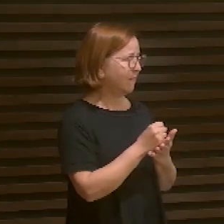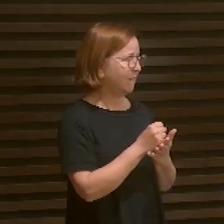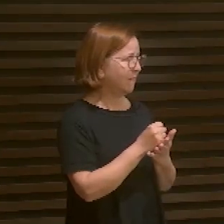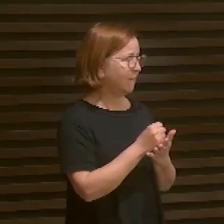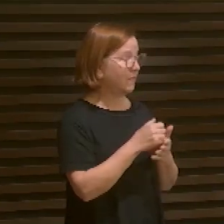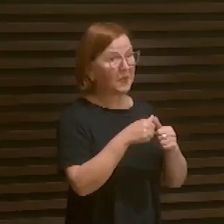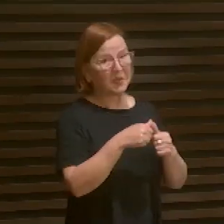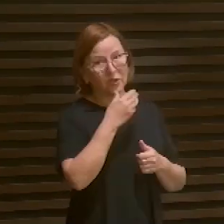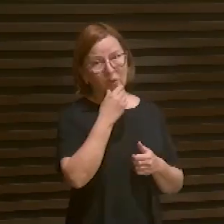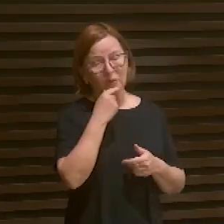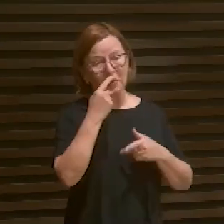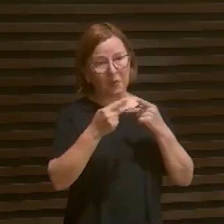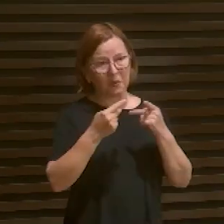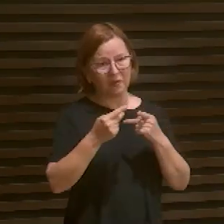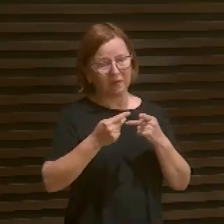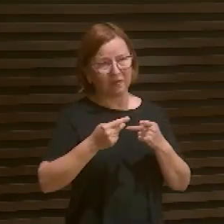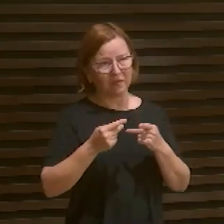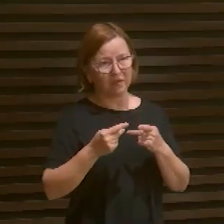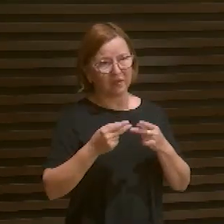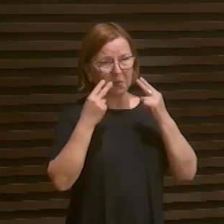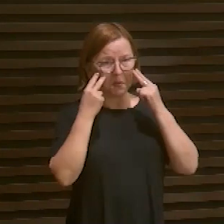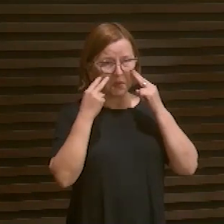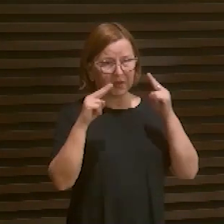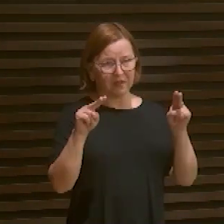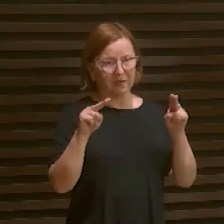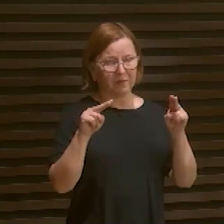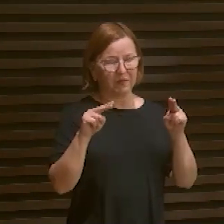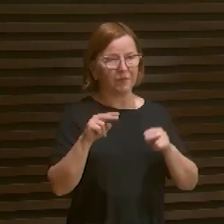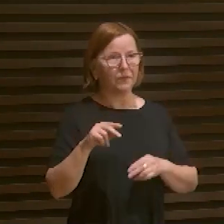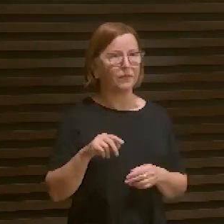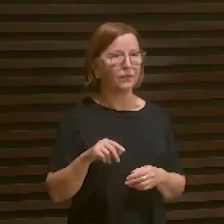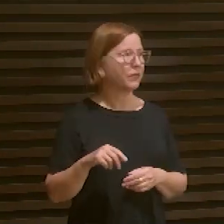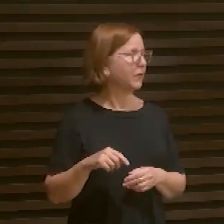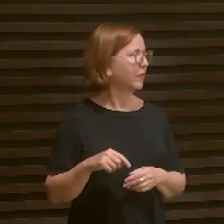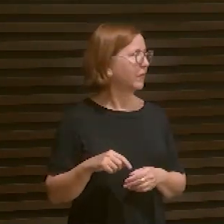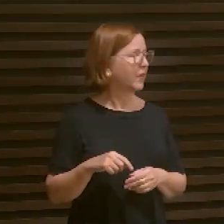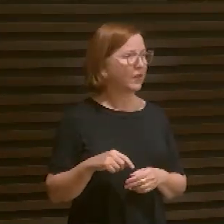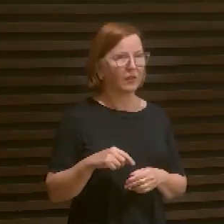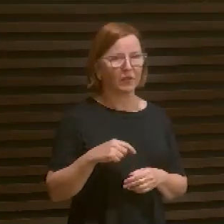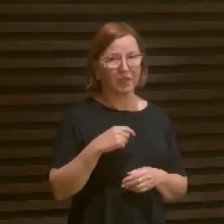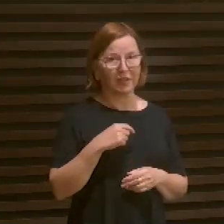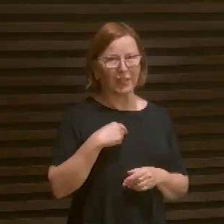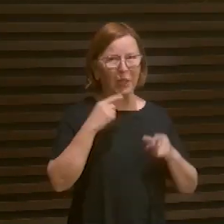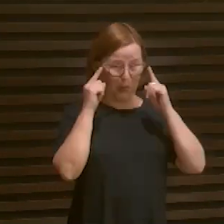E esse homem conta um testemunho dele no meio de uma congregação. Eu, que sou chorão,